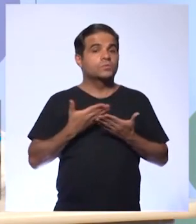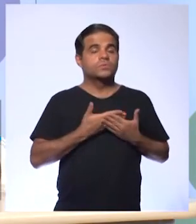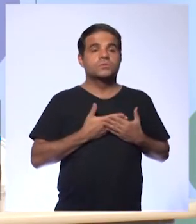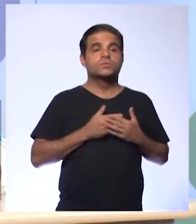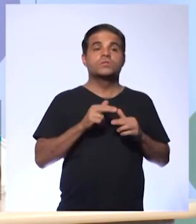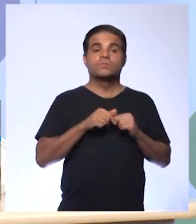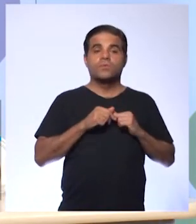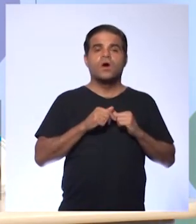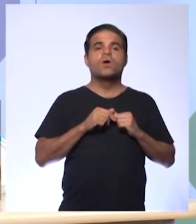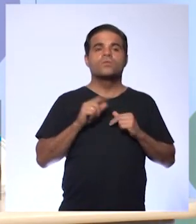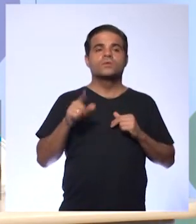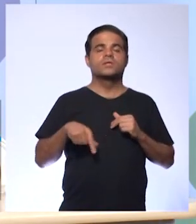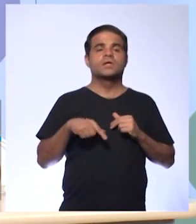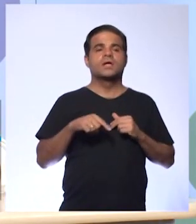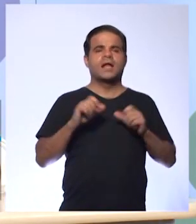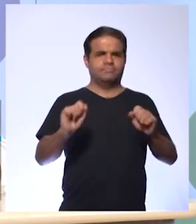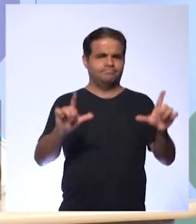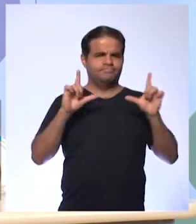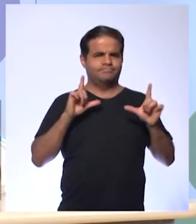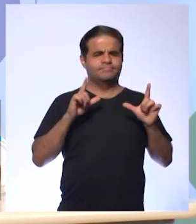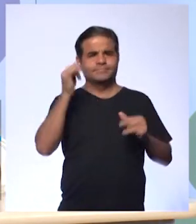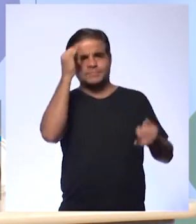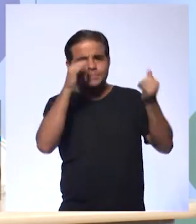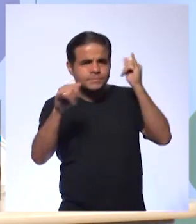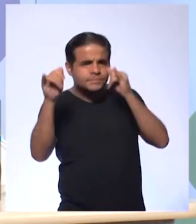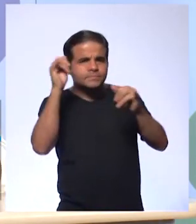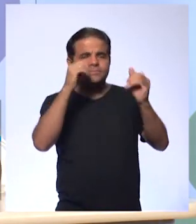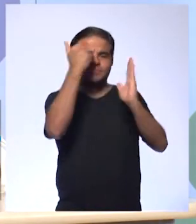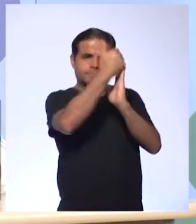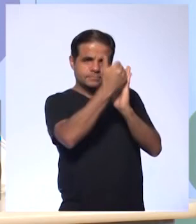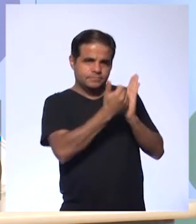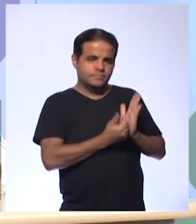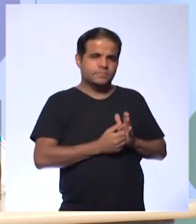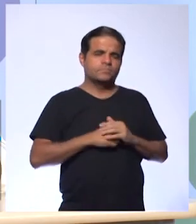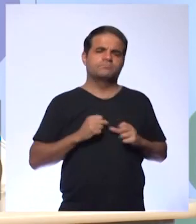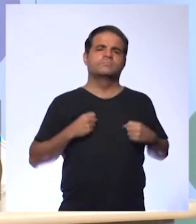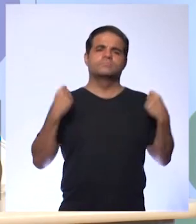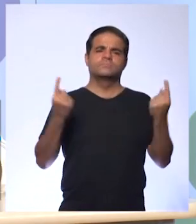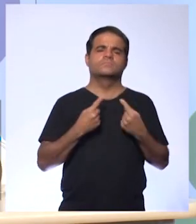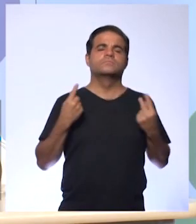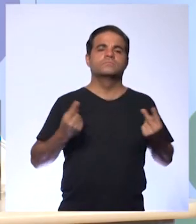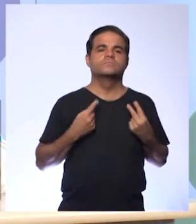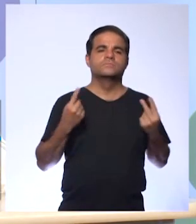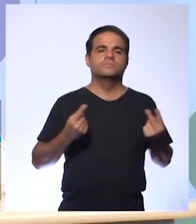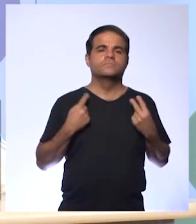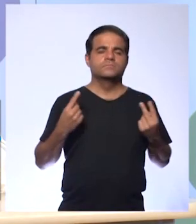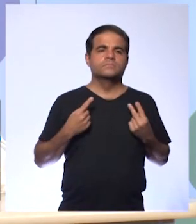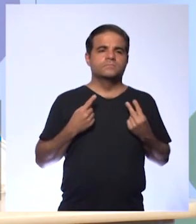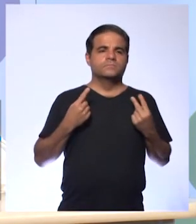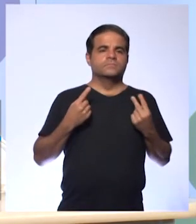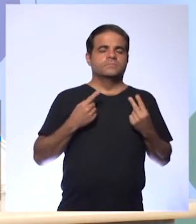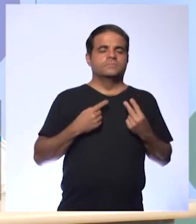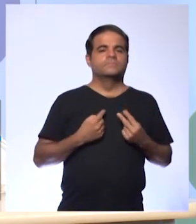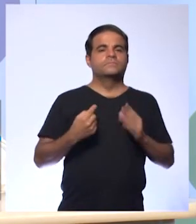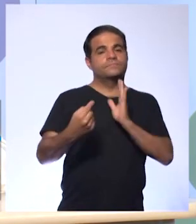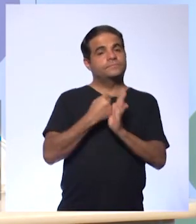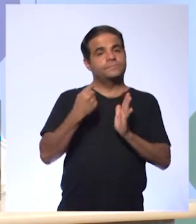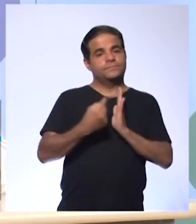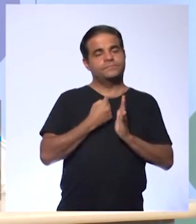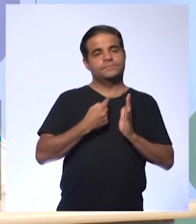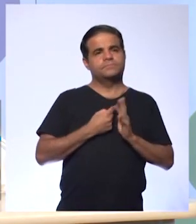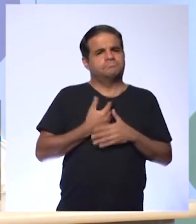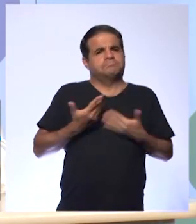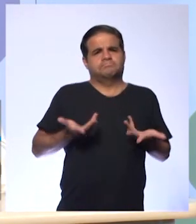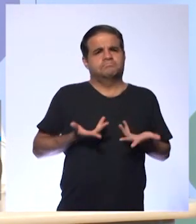que por conta daquela tela onde tinham as medidas preventivas para tornados, furacões e ciclones, eles estão perguntando a respeito